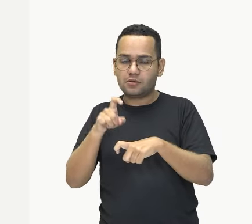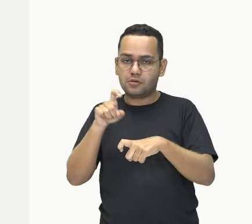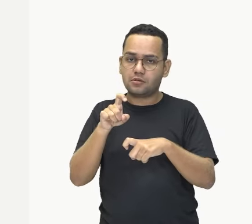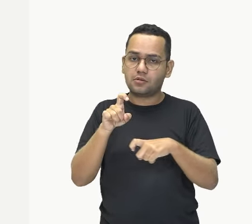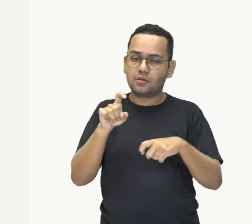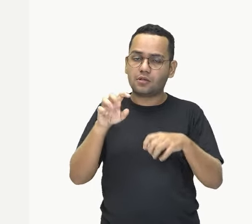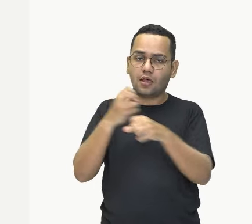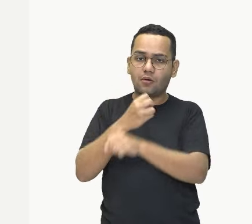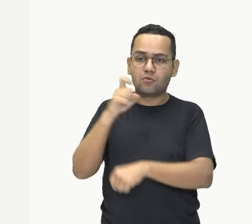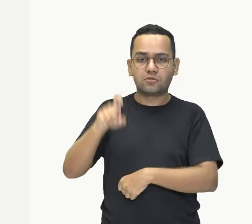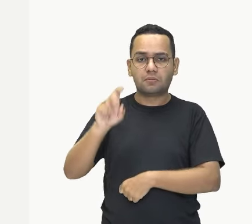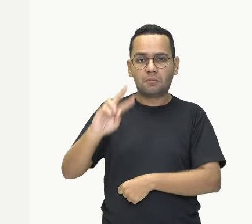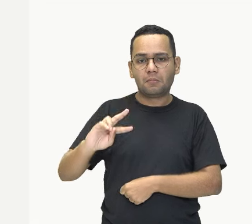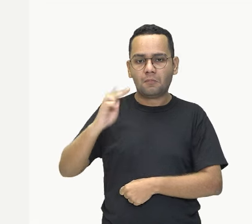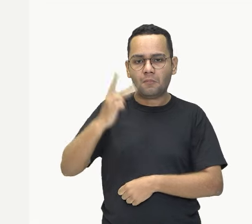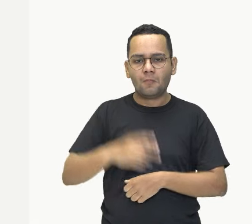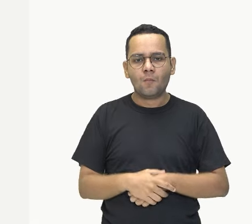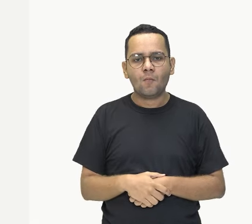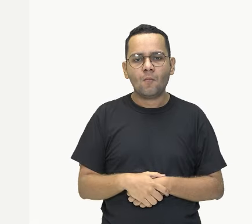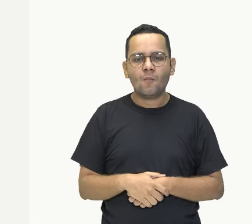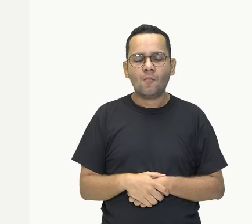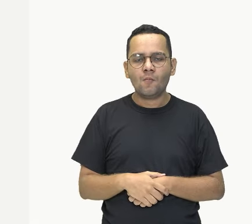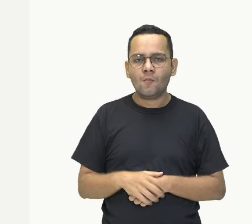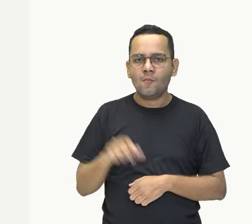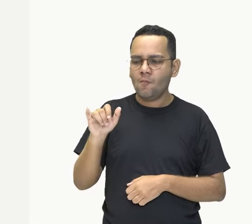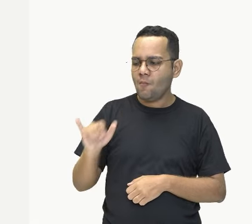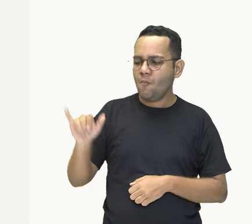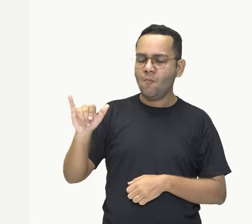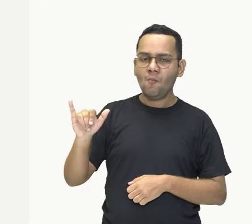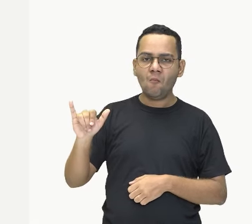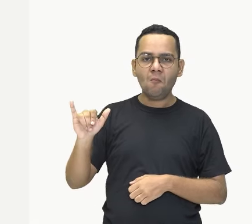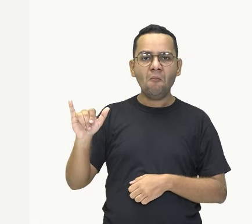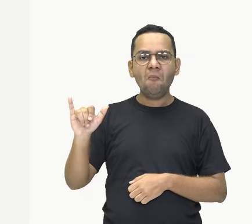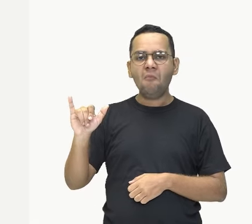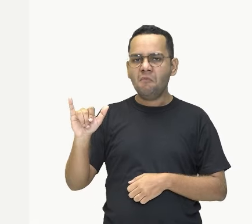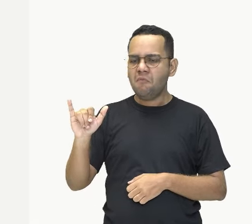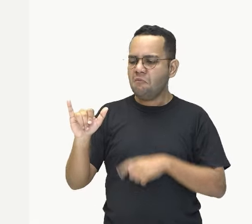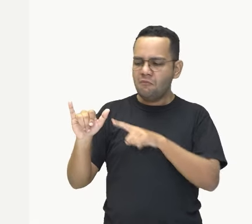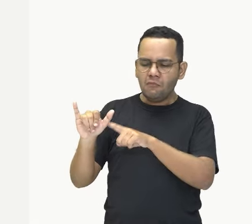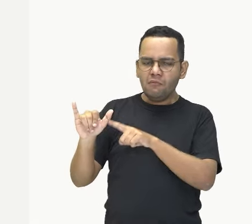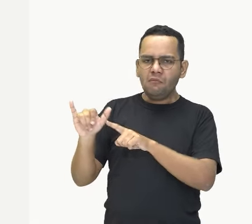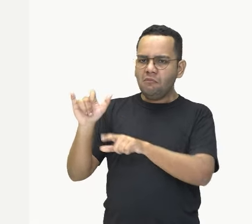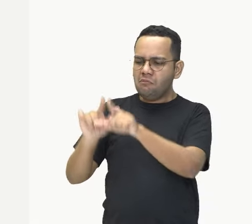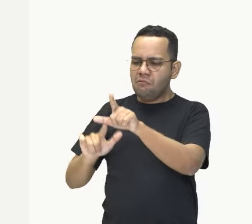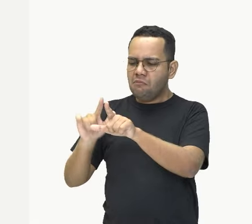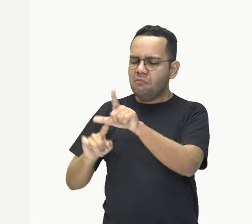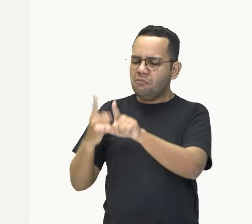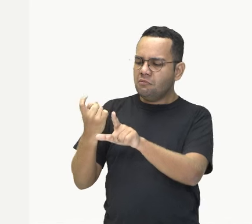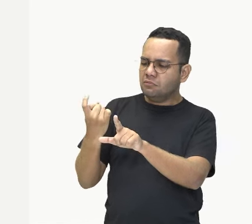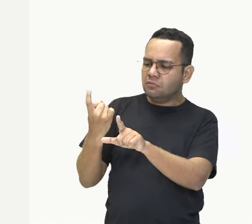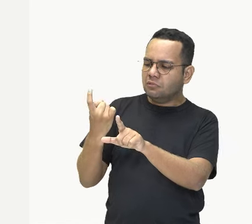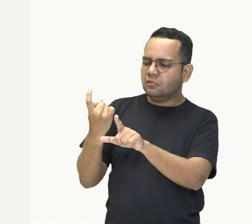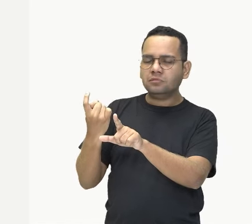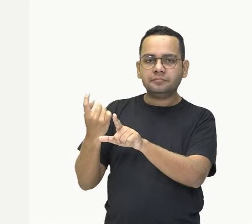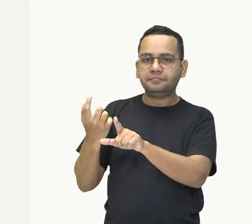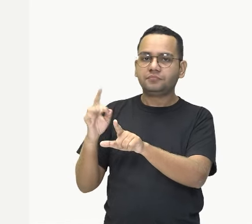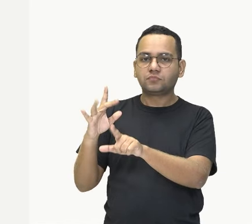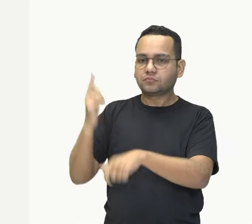quadrado. A parte literal que não tiver nenhum outro para fazer cálculo com ele, eu